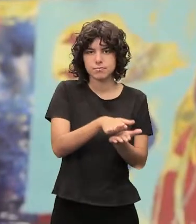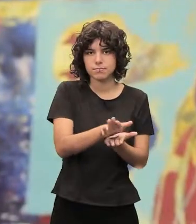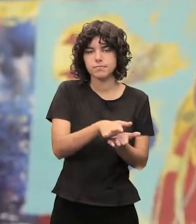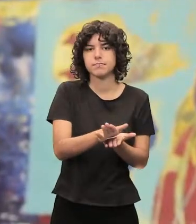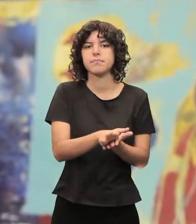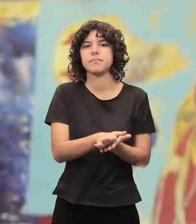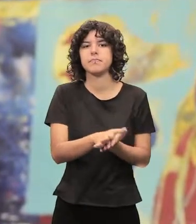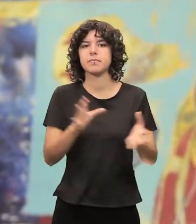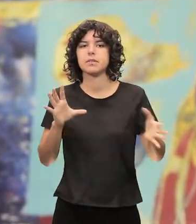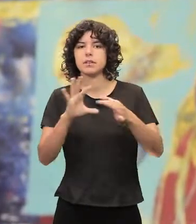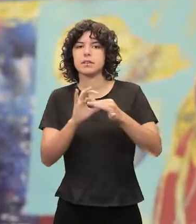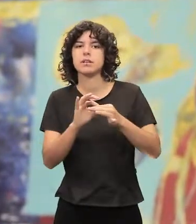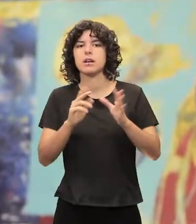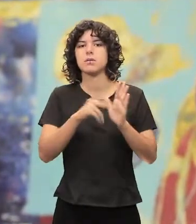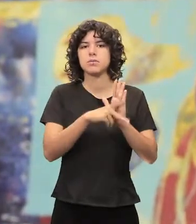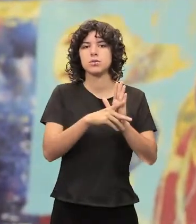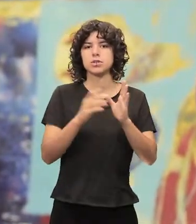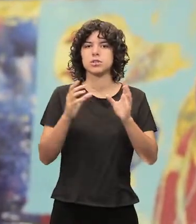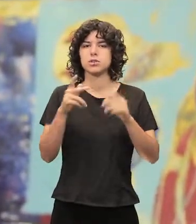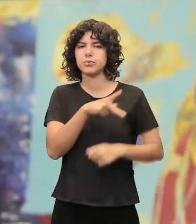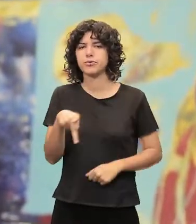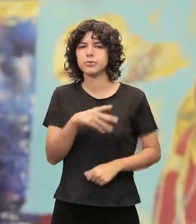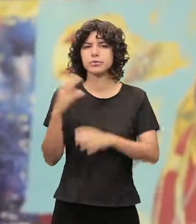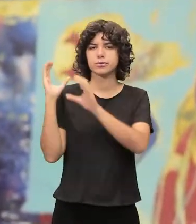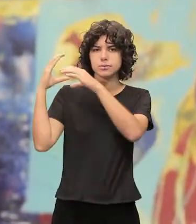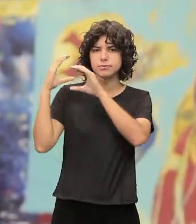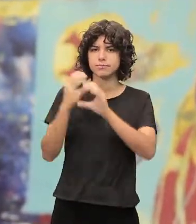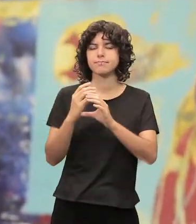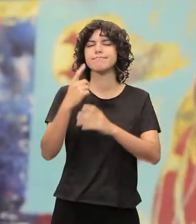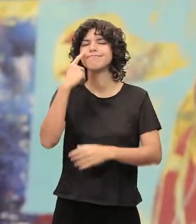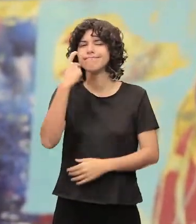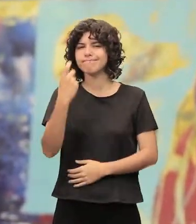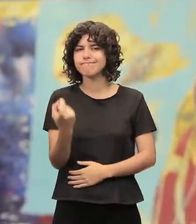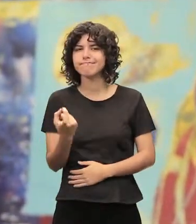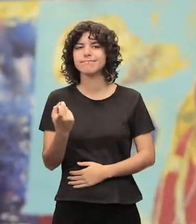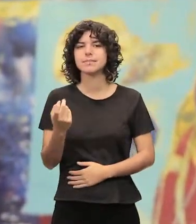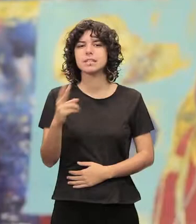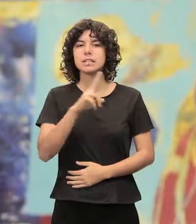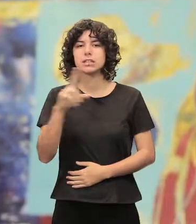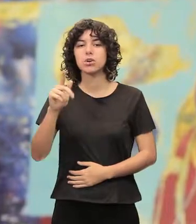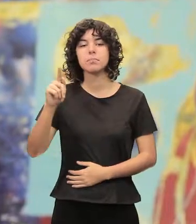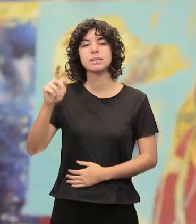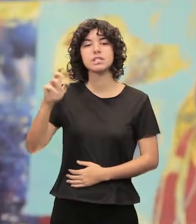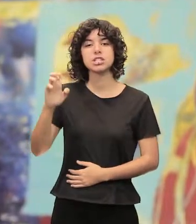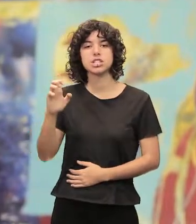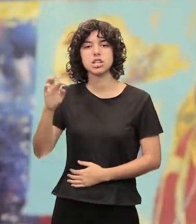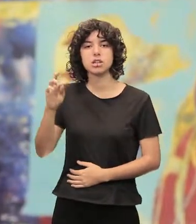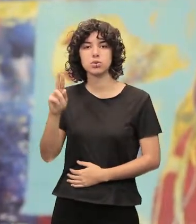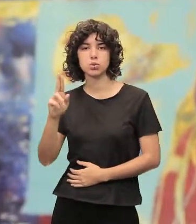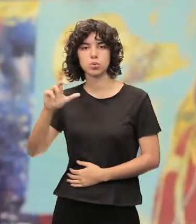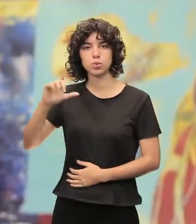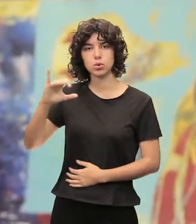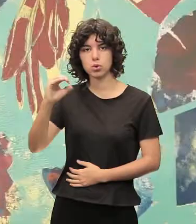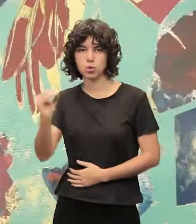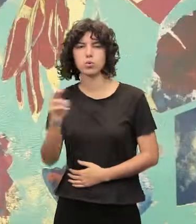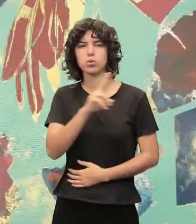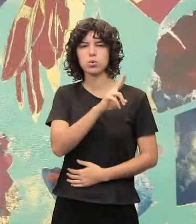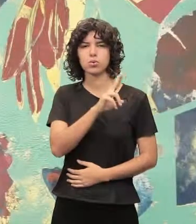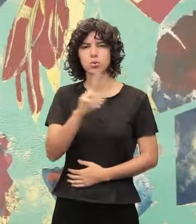vai se associar inclusive a um projeto muito interessante de um professor da engenharia, hein, que se chama, né, Getúlio Antero de